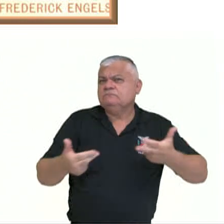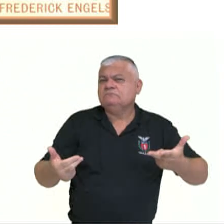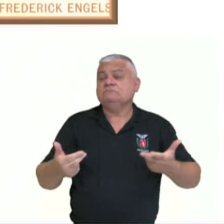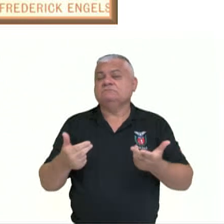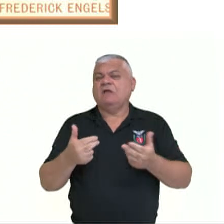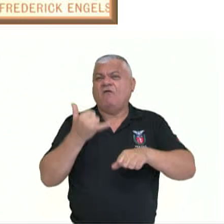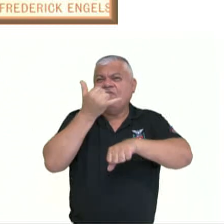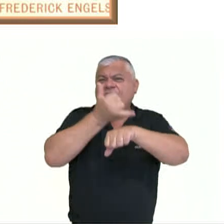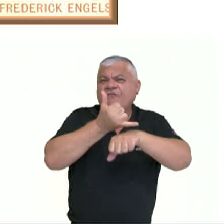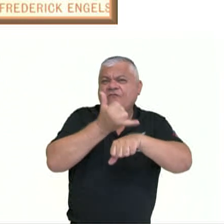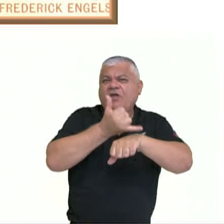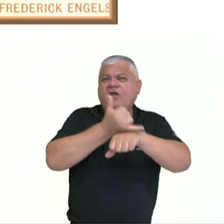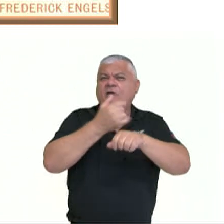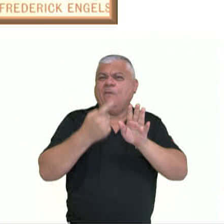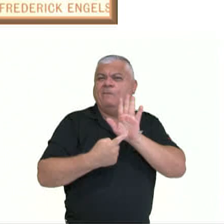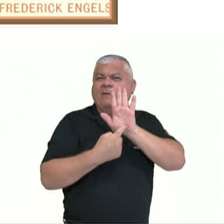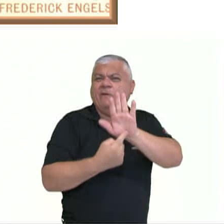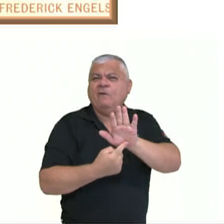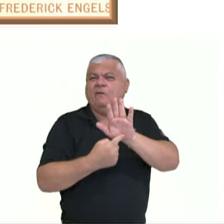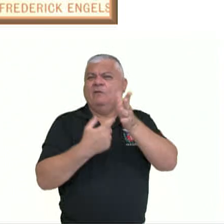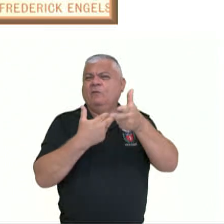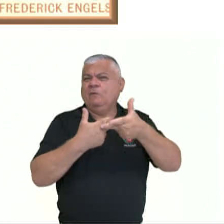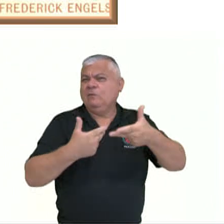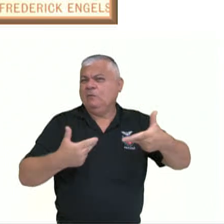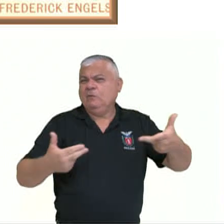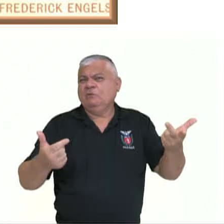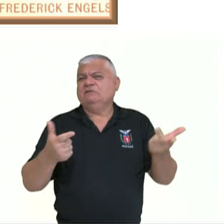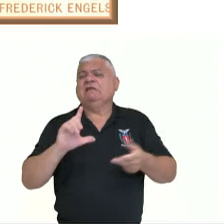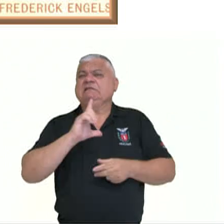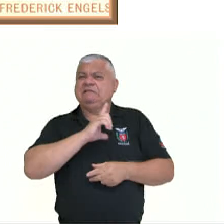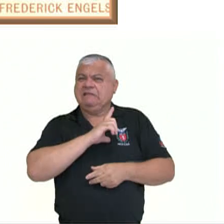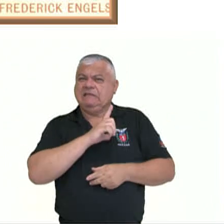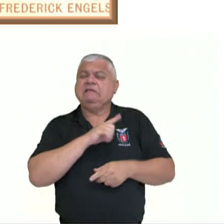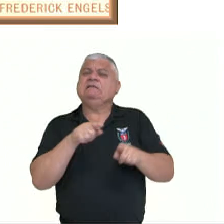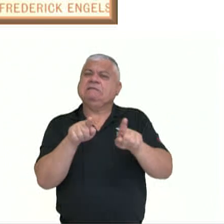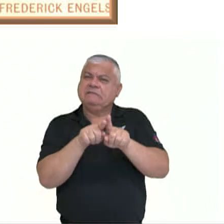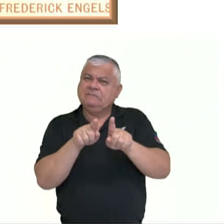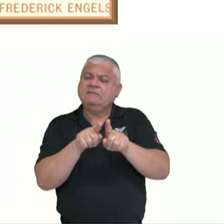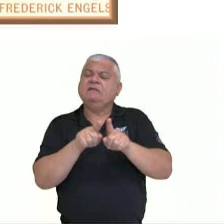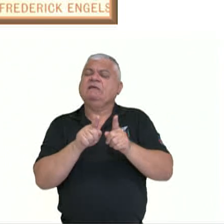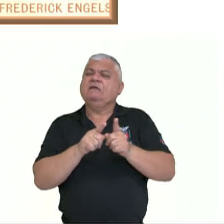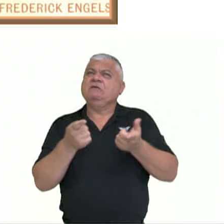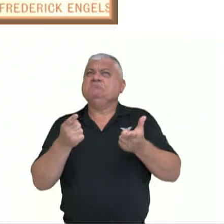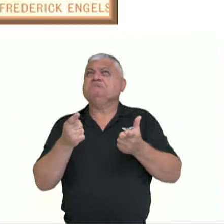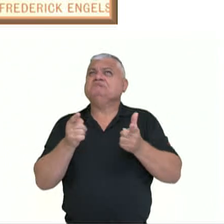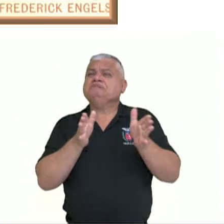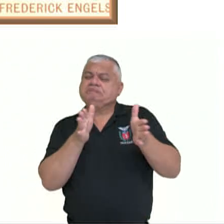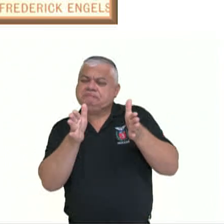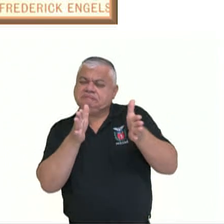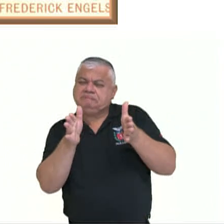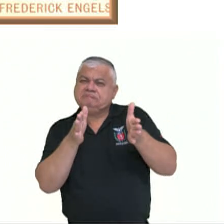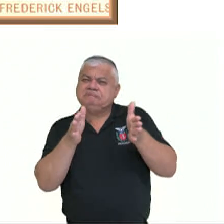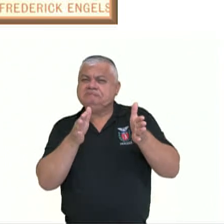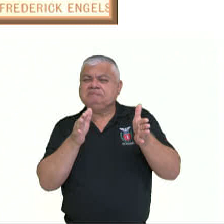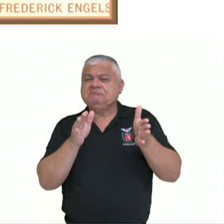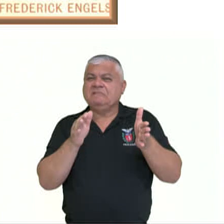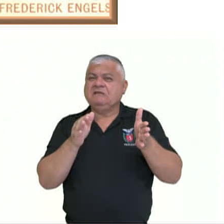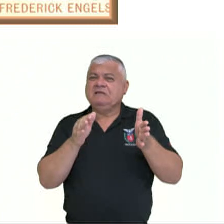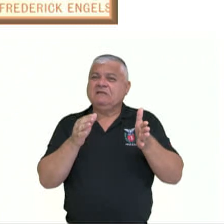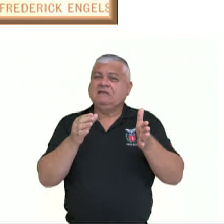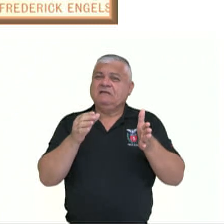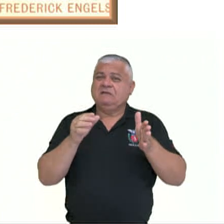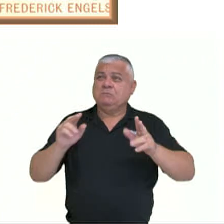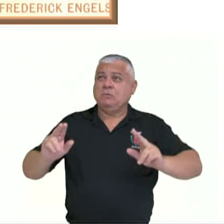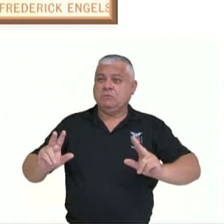os ferros à mostra, então a gente vai ter a própria, no final do século XIX, o surgimento da